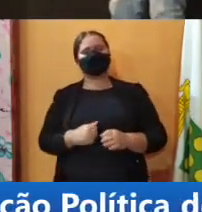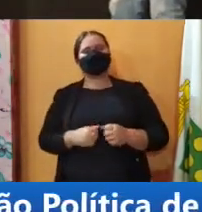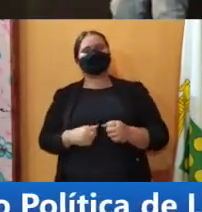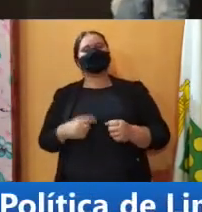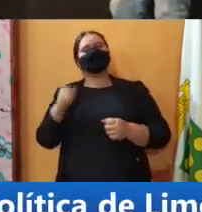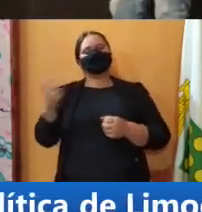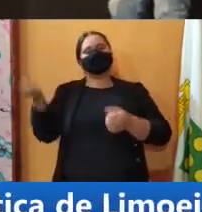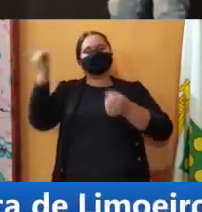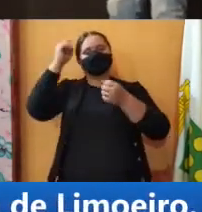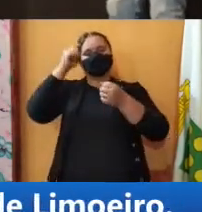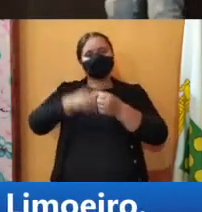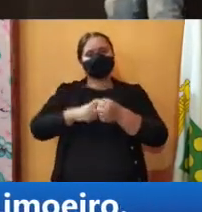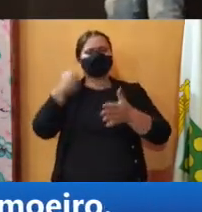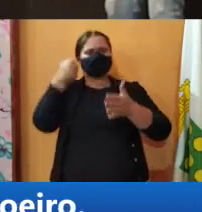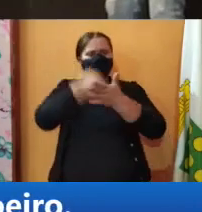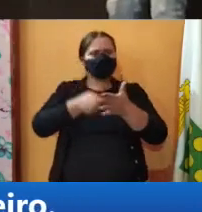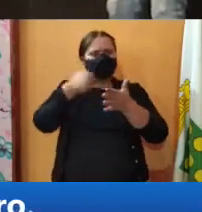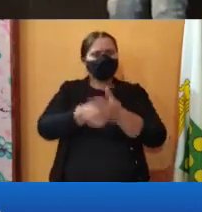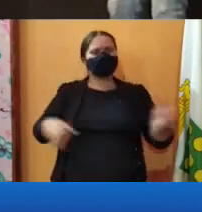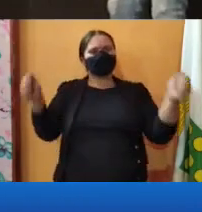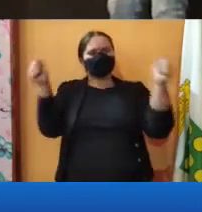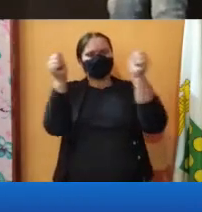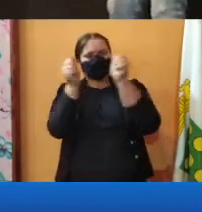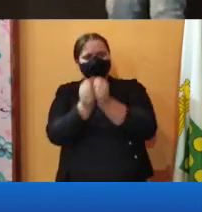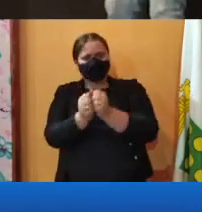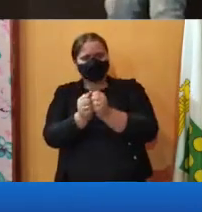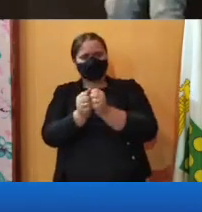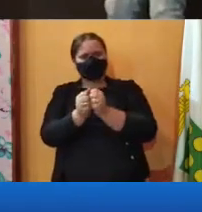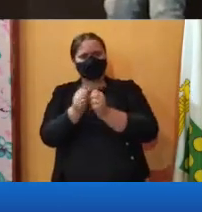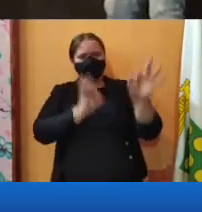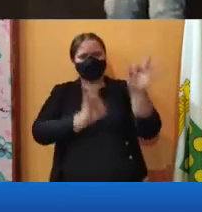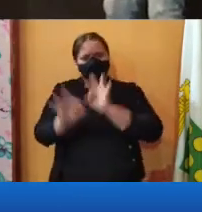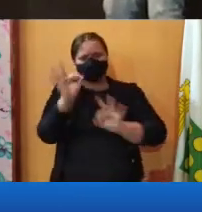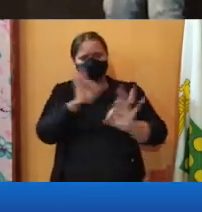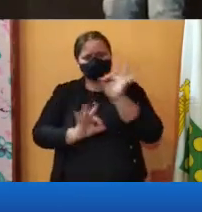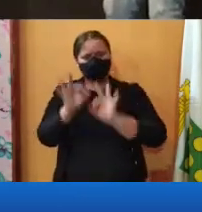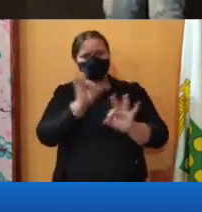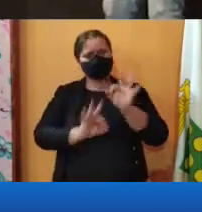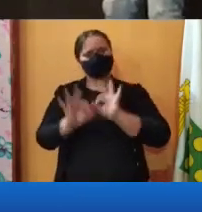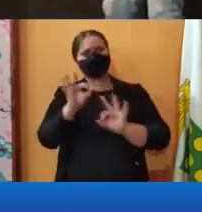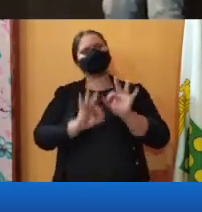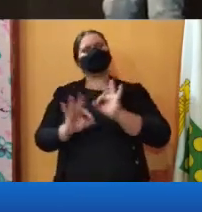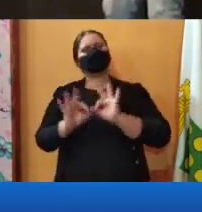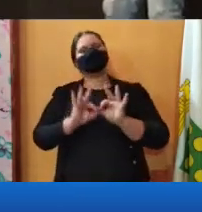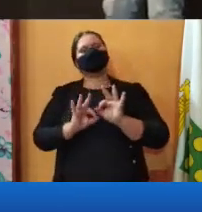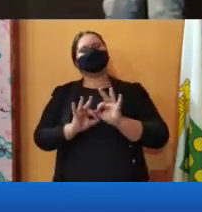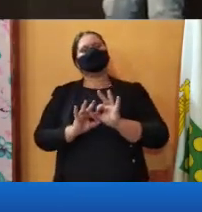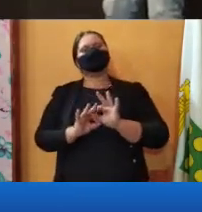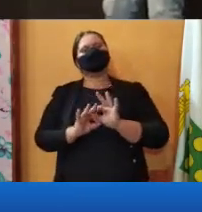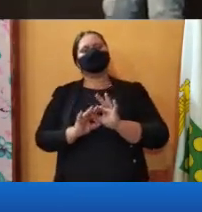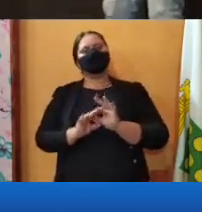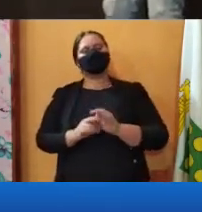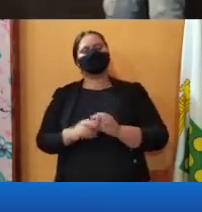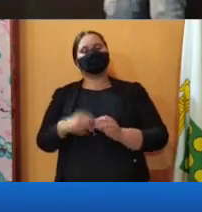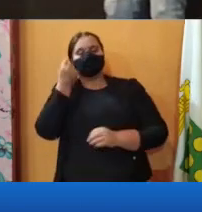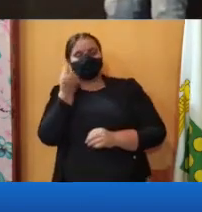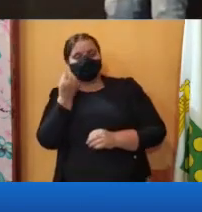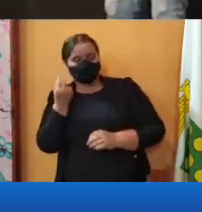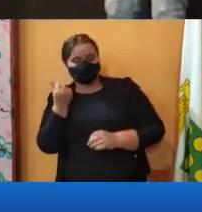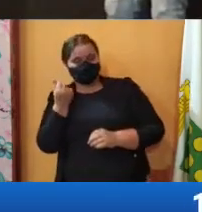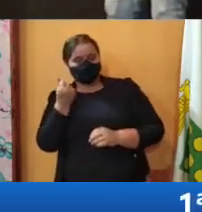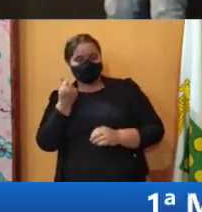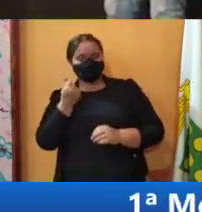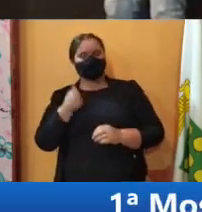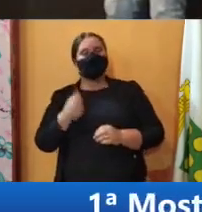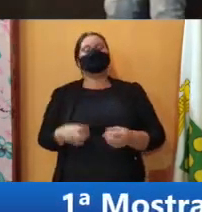atrás, vamos nos unir, vamos preparar nossa cidade, não só do ponto de vista econômico, do ponto